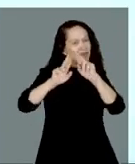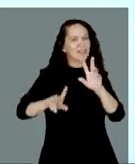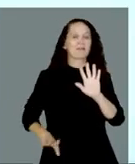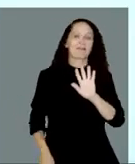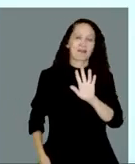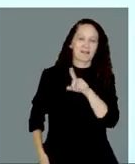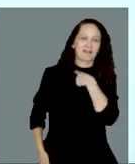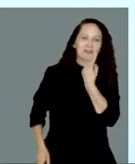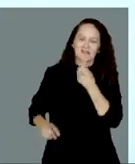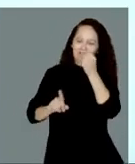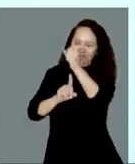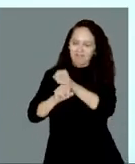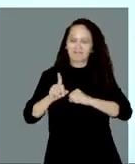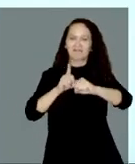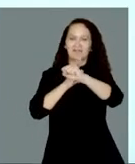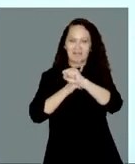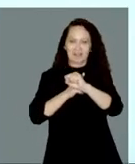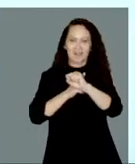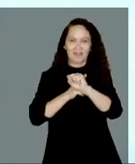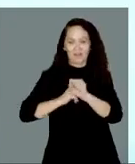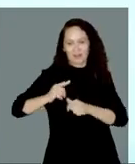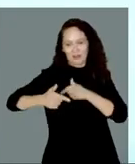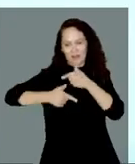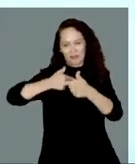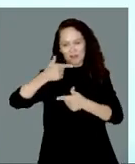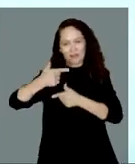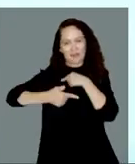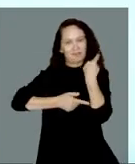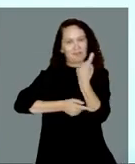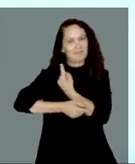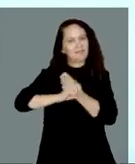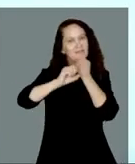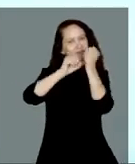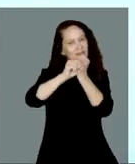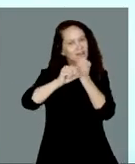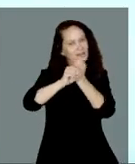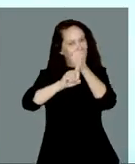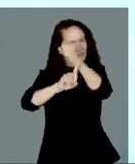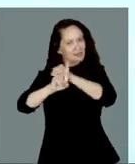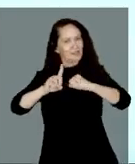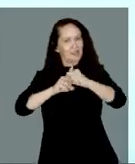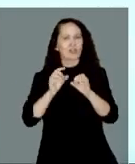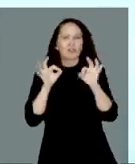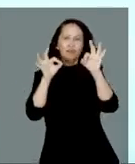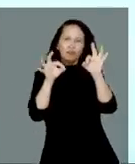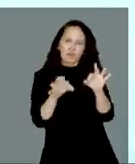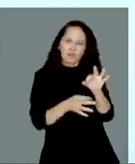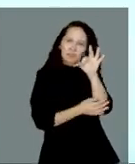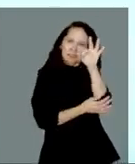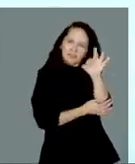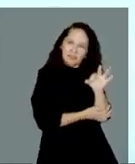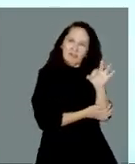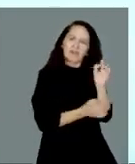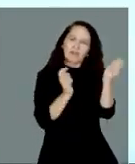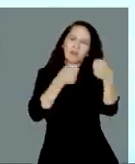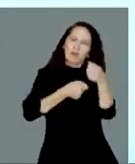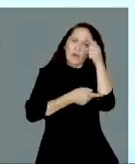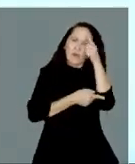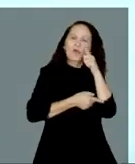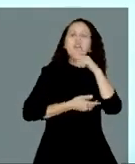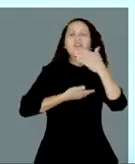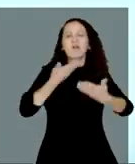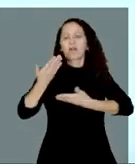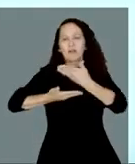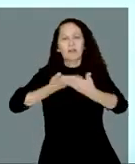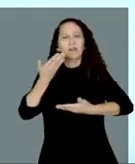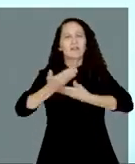Então eu estou muito contente, estou mais uma vez agradecido. Acabei de chegar de